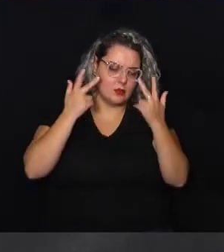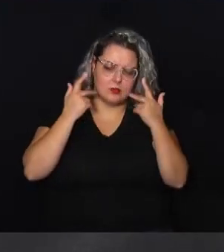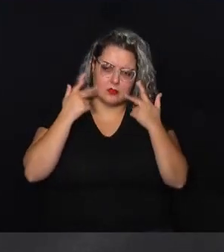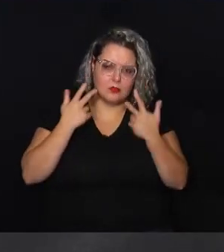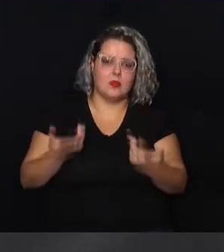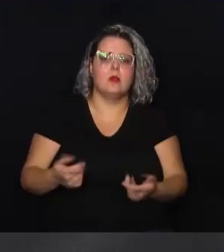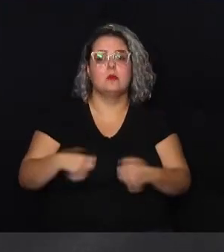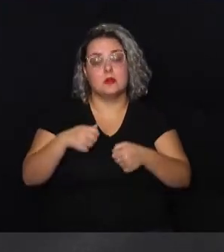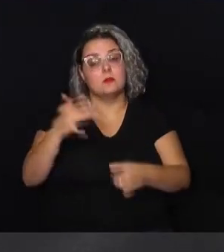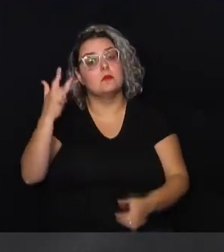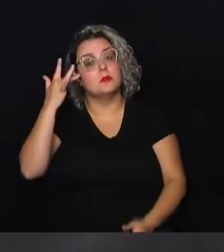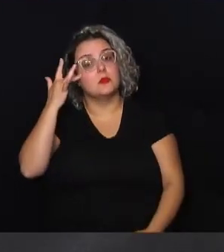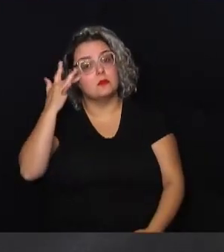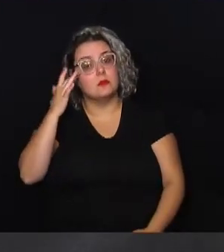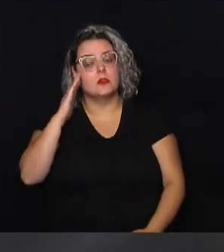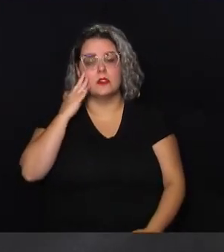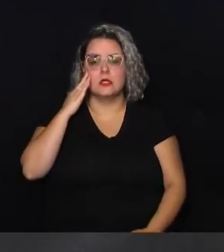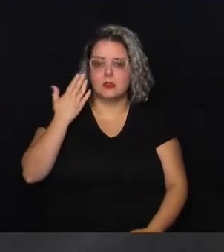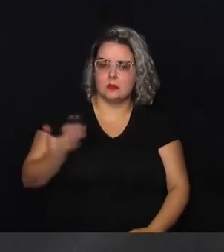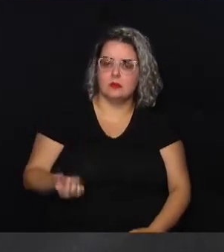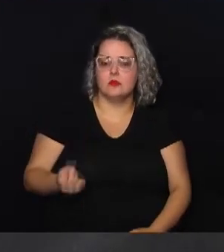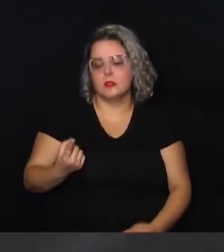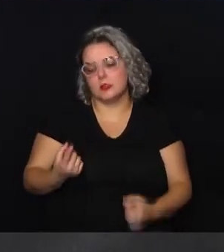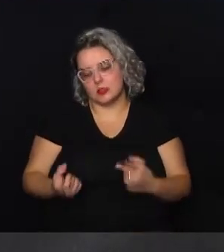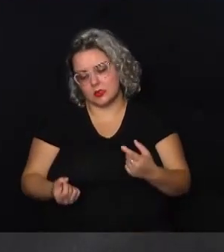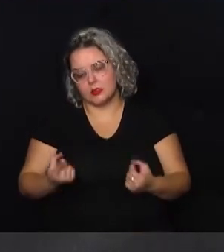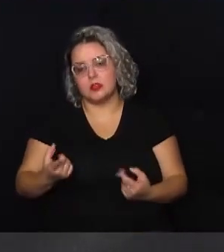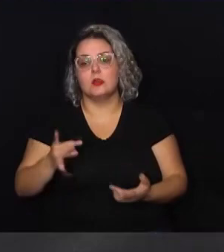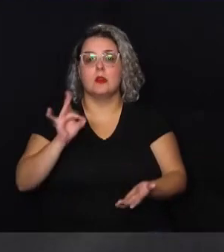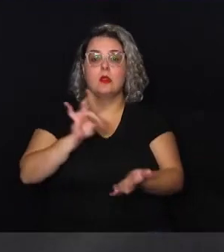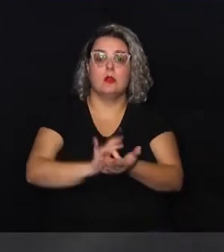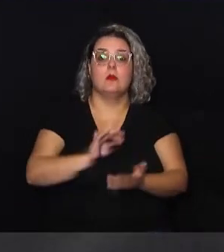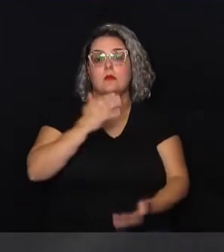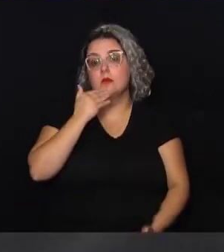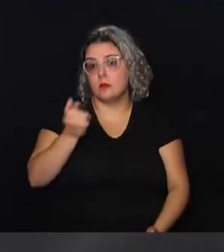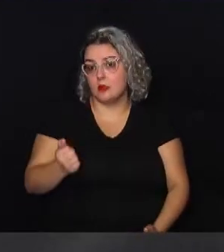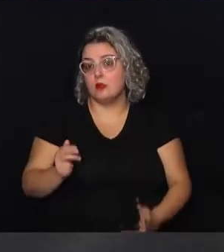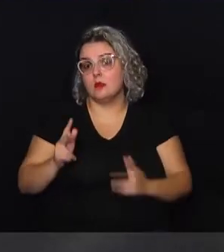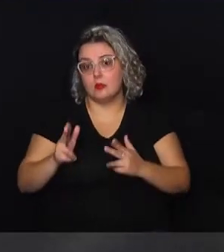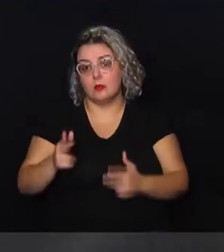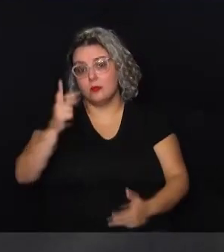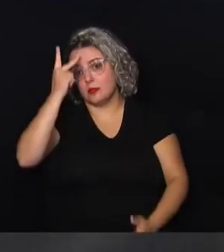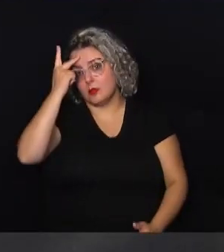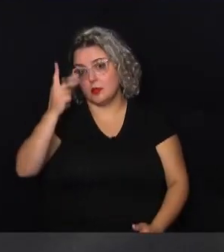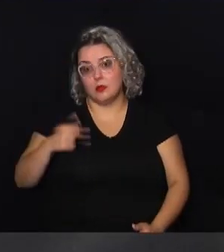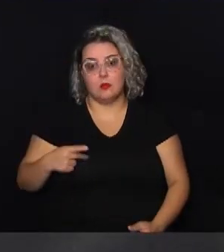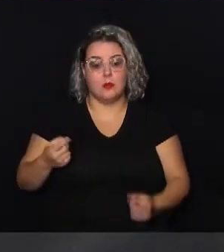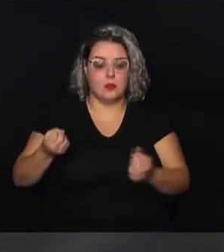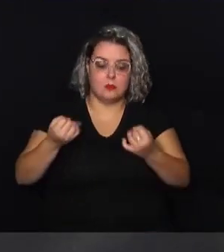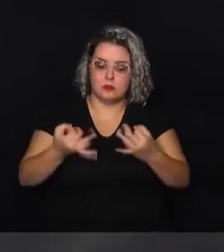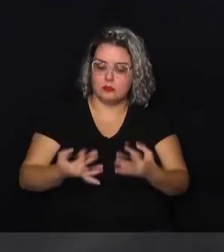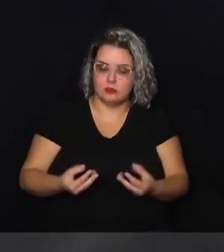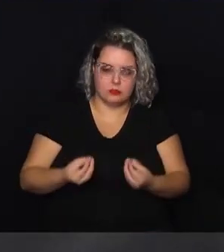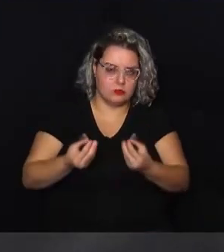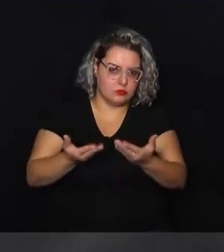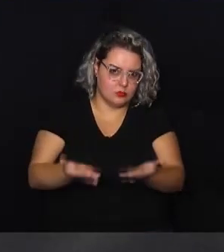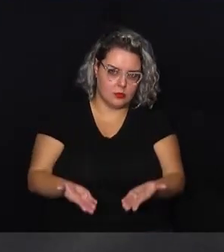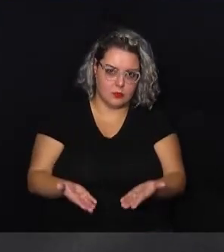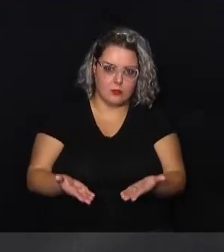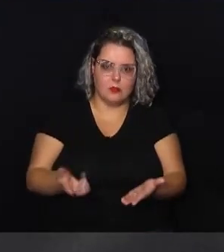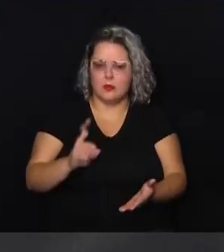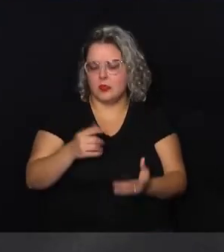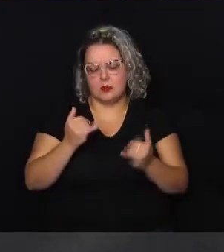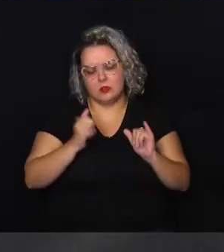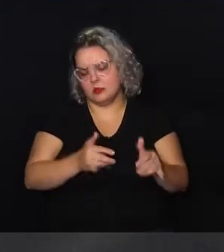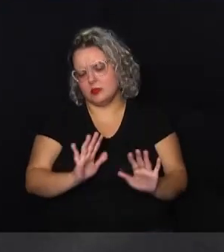a maturidade para entender que tem situações que realmente nós precisamos melhorar, como próprio explicações que foram dadas, mas não vamos desanimar,